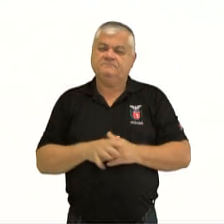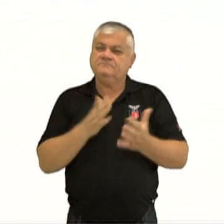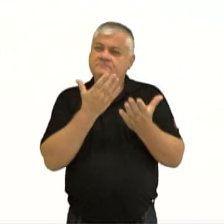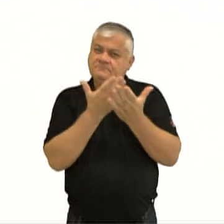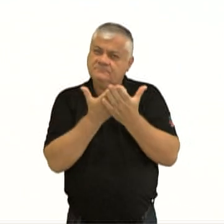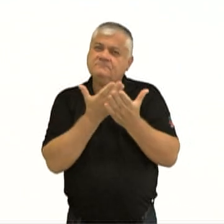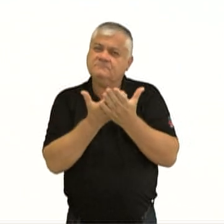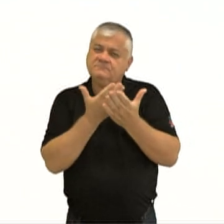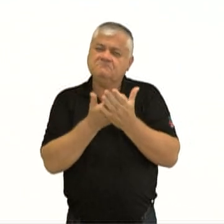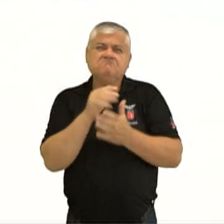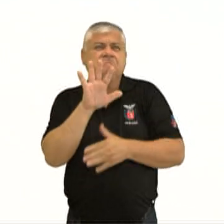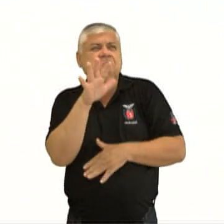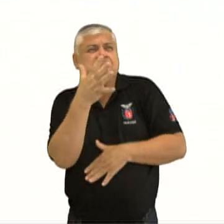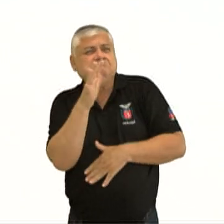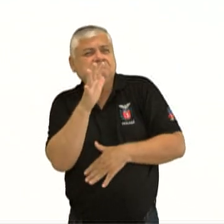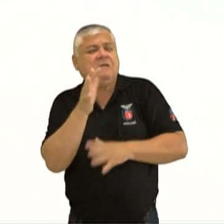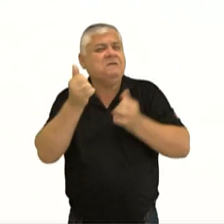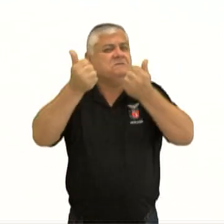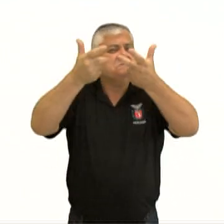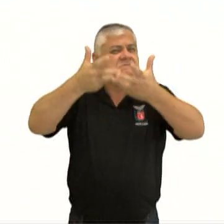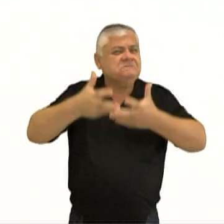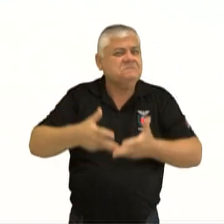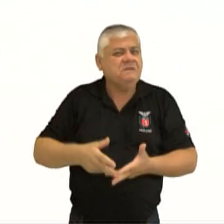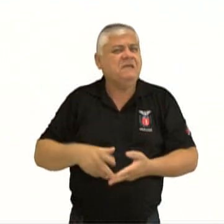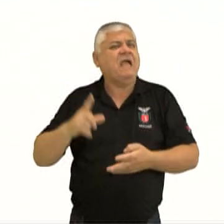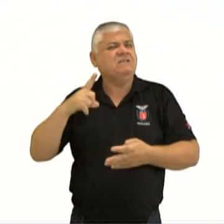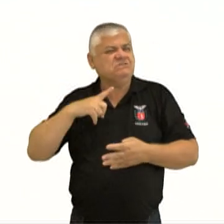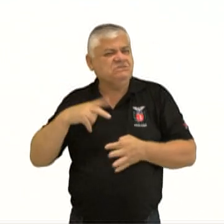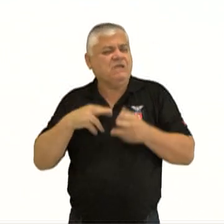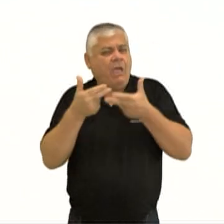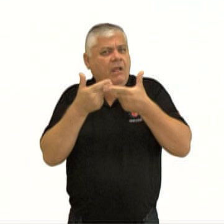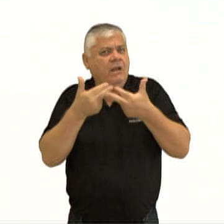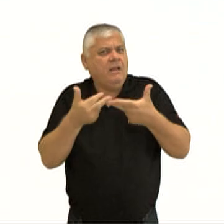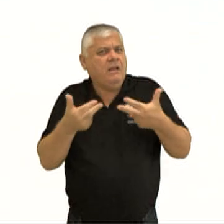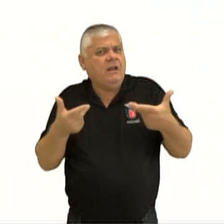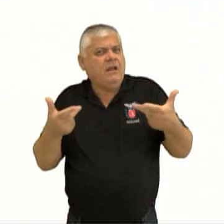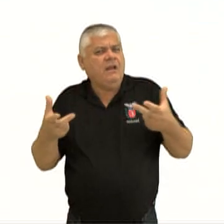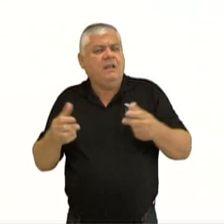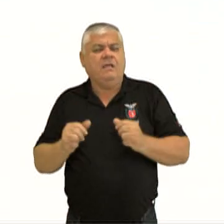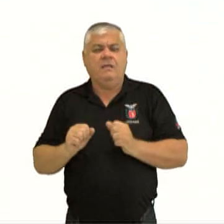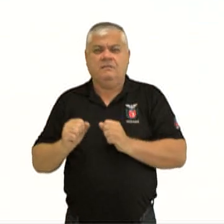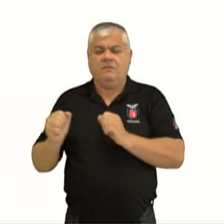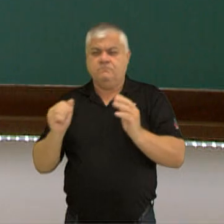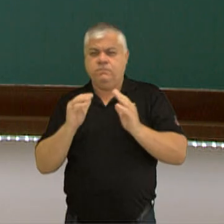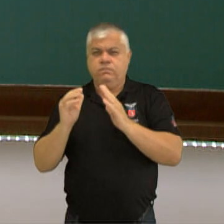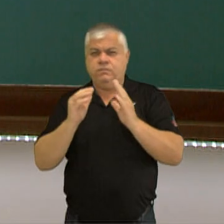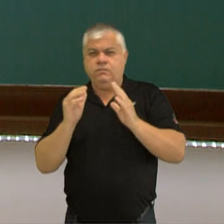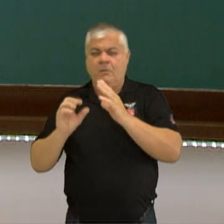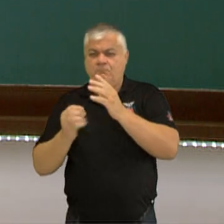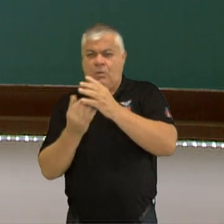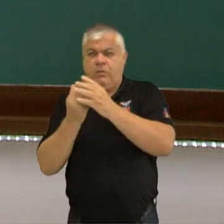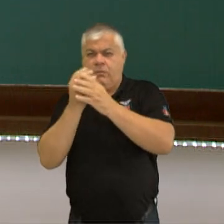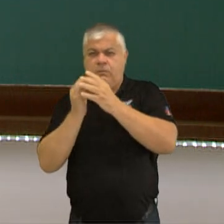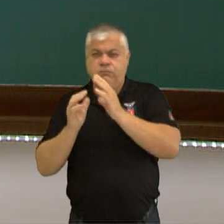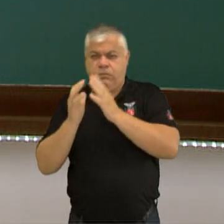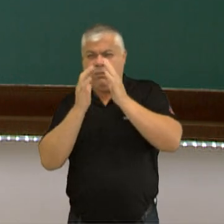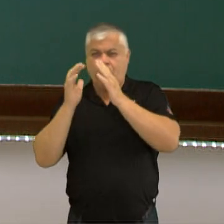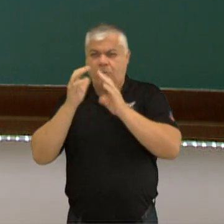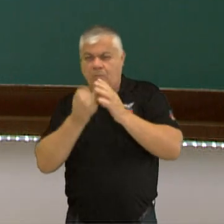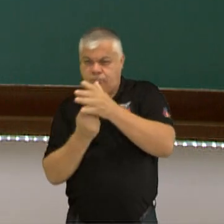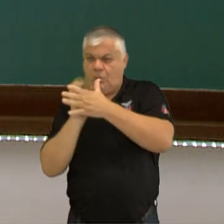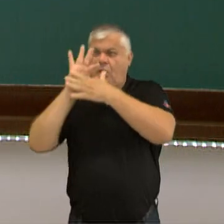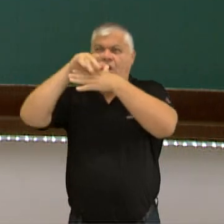o nosso planeta tinha alguns elementos. Quando o vulcão entrava em erupção, ele liberava